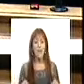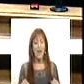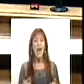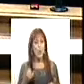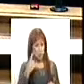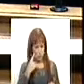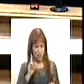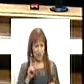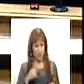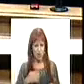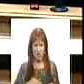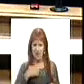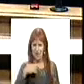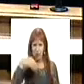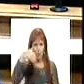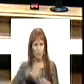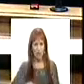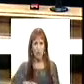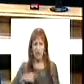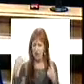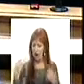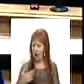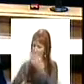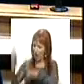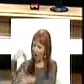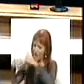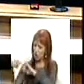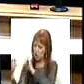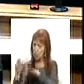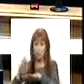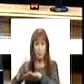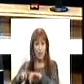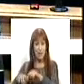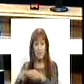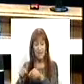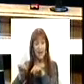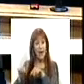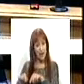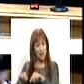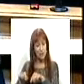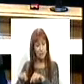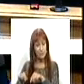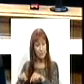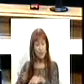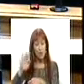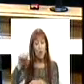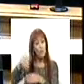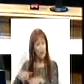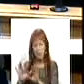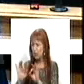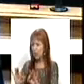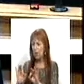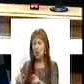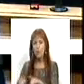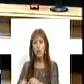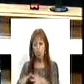é conhecido o sentido de voto que os Verdes tiveram noutras discussões relativamente a esta matéria. Votámos